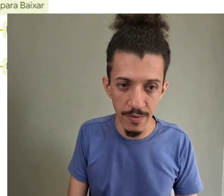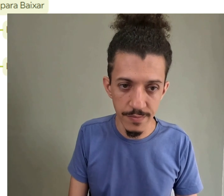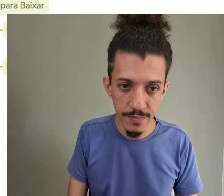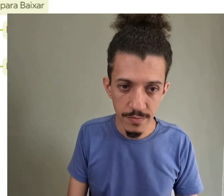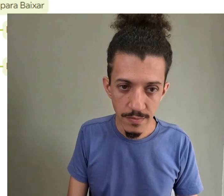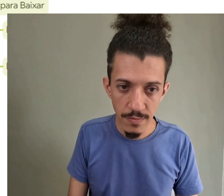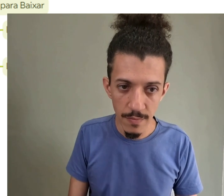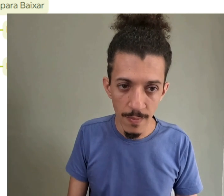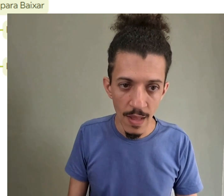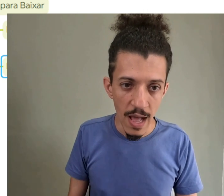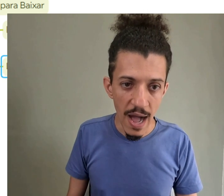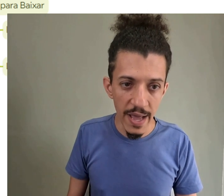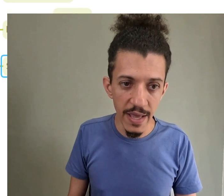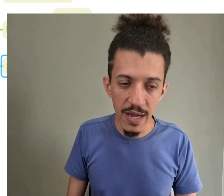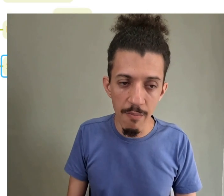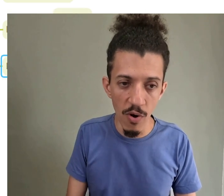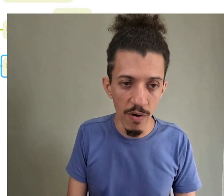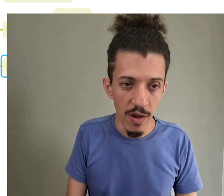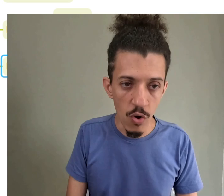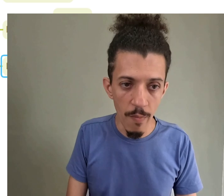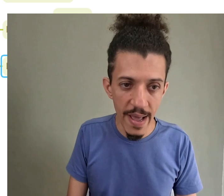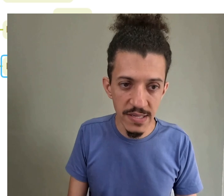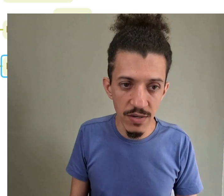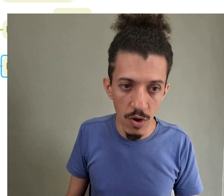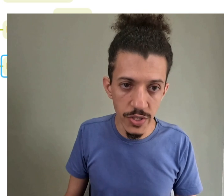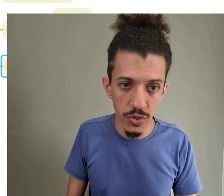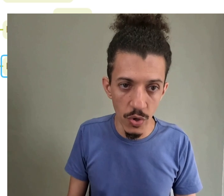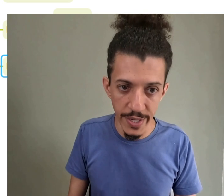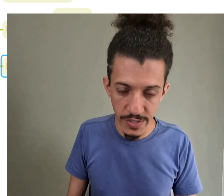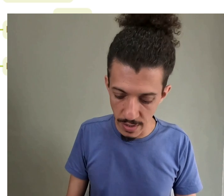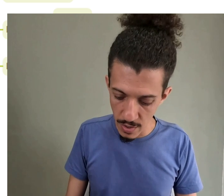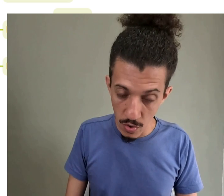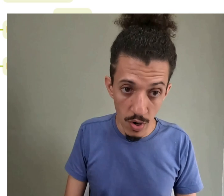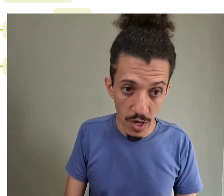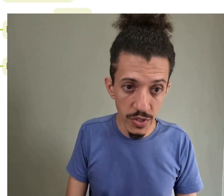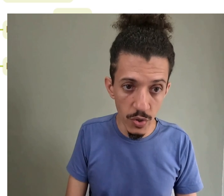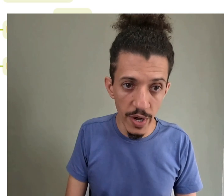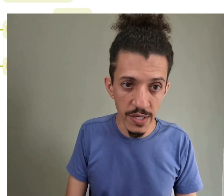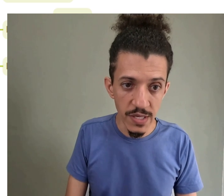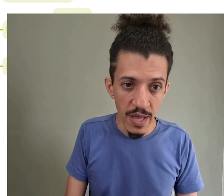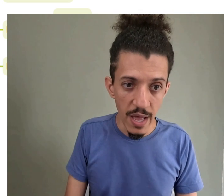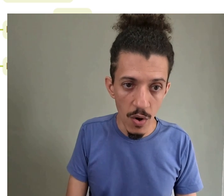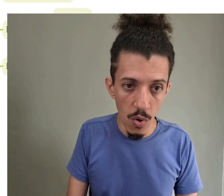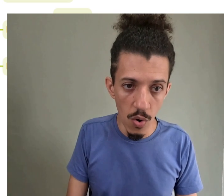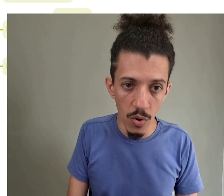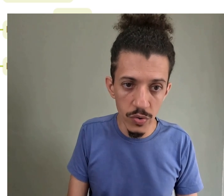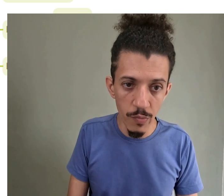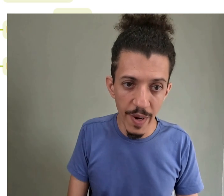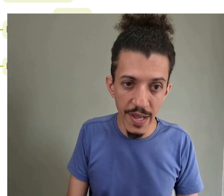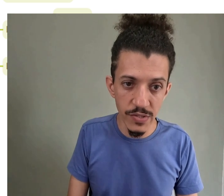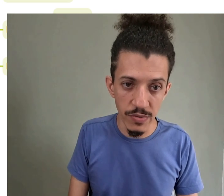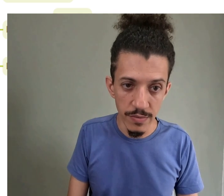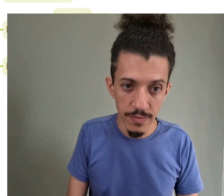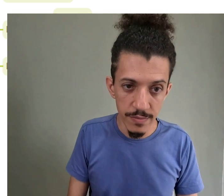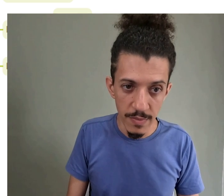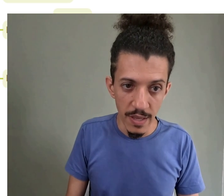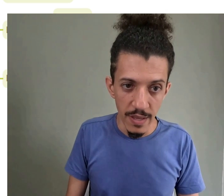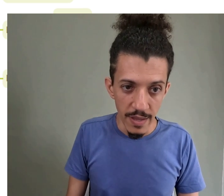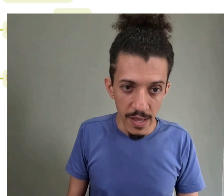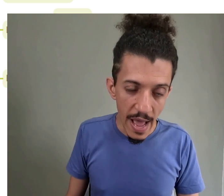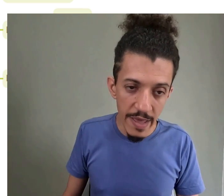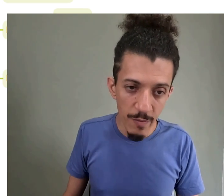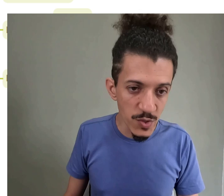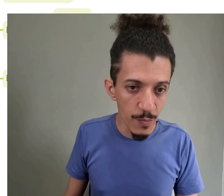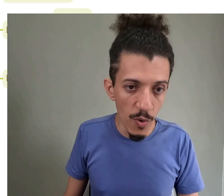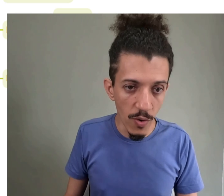exemplo, aí acabou, começa o lote 2. O lote 2 é outro preço.